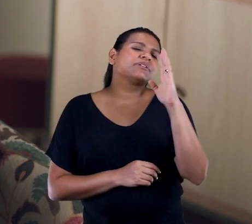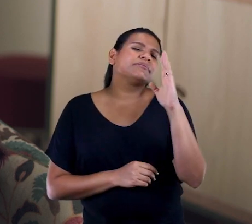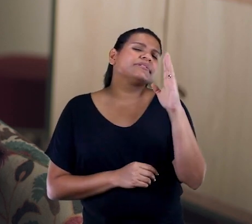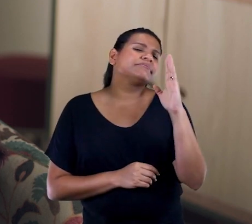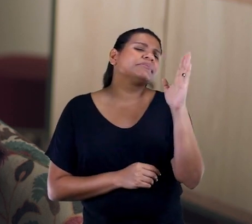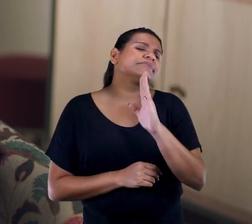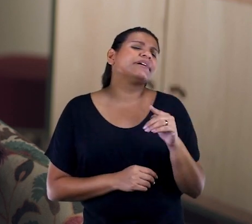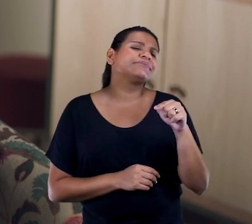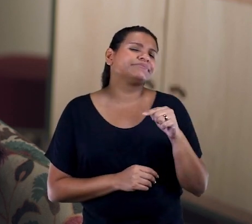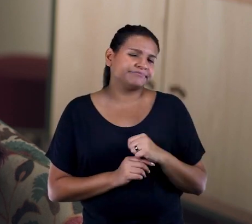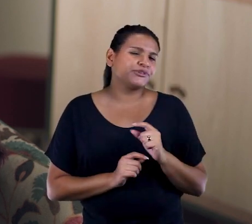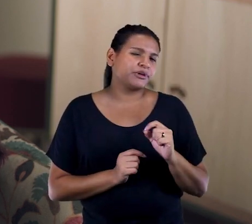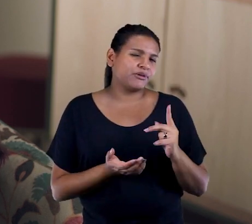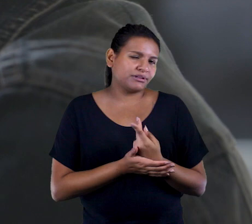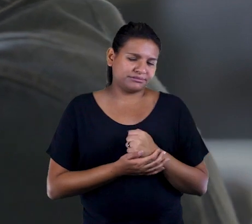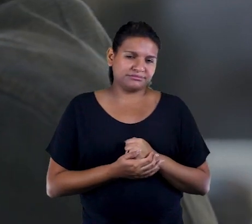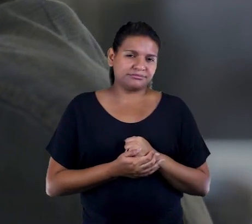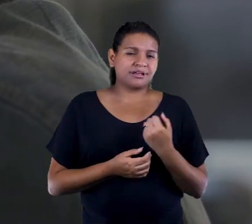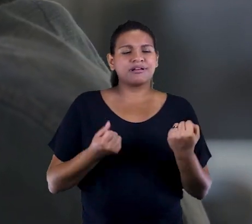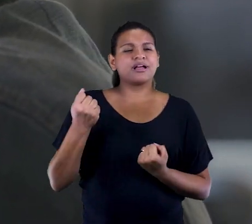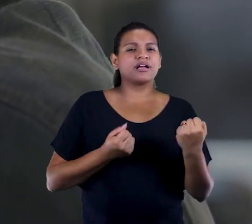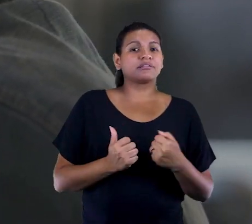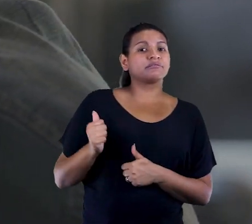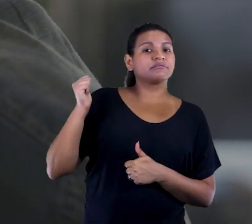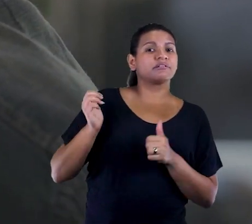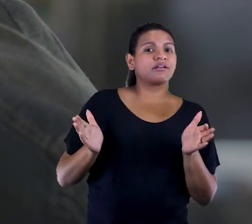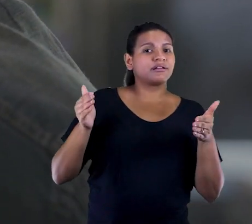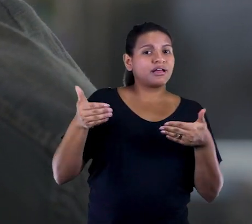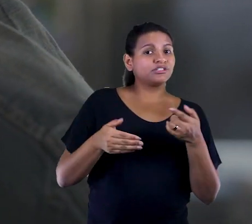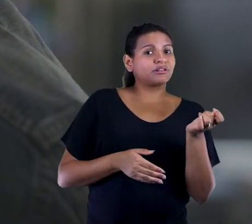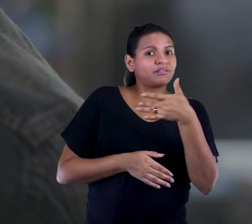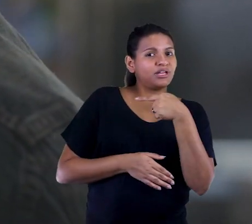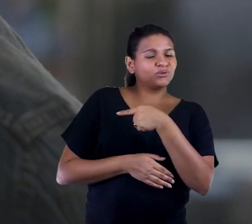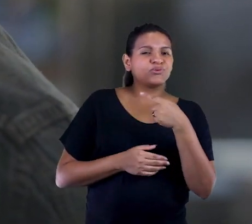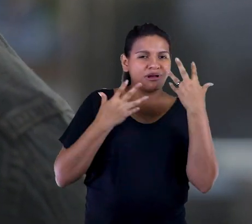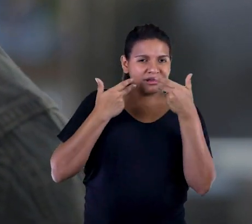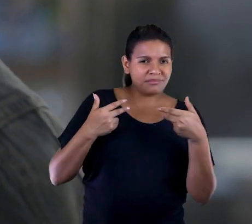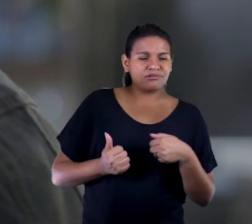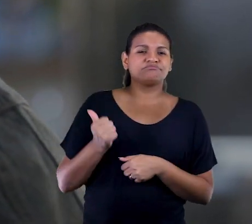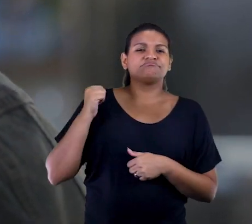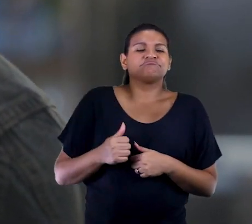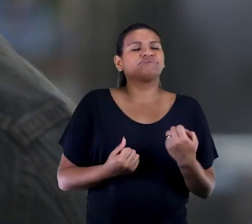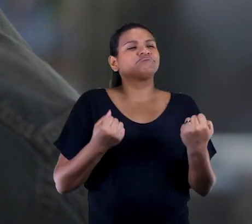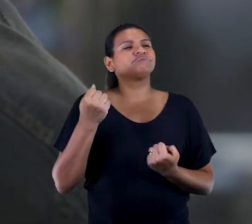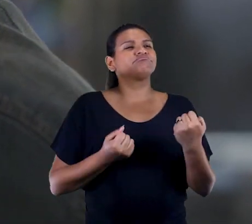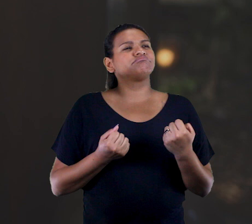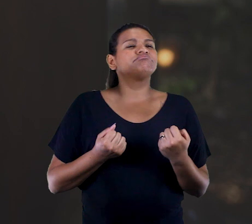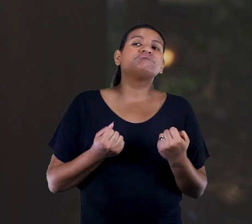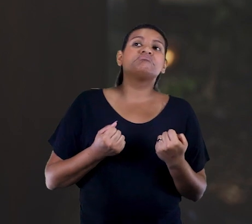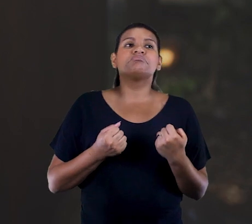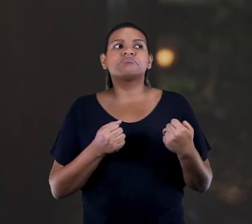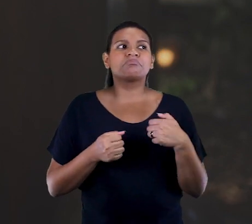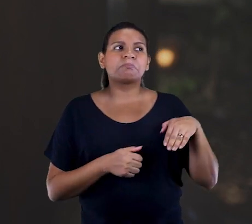que abre a porta do carro e joga o cachorro para fora. Imagine o que as pessoas pensam sobre os direitos animais. Se as pessoas no